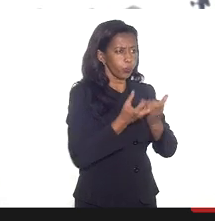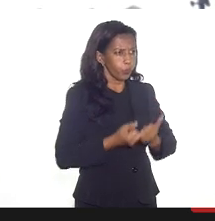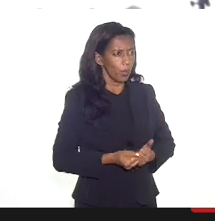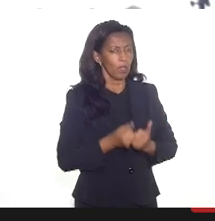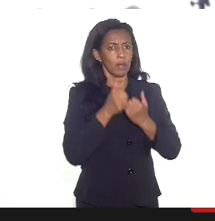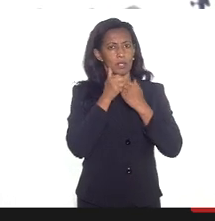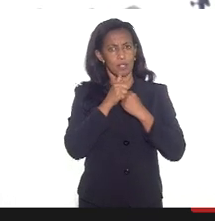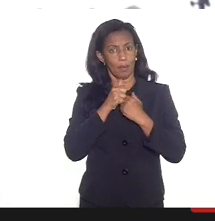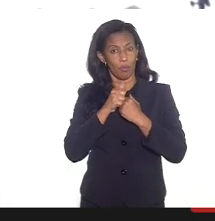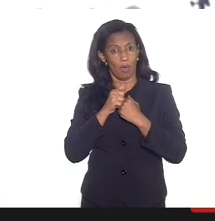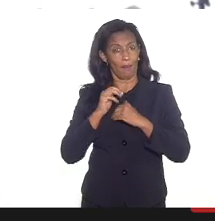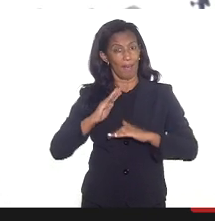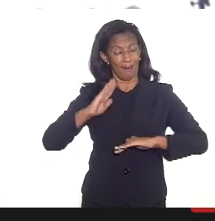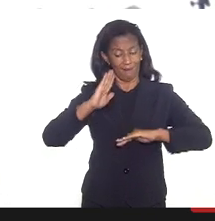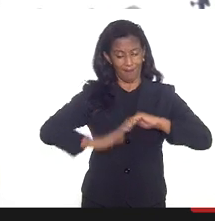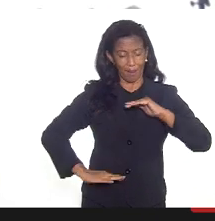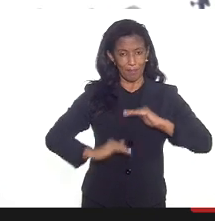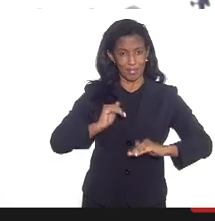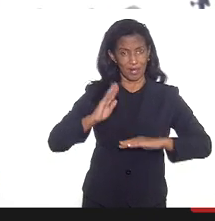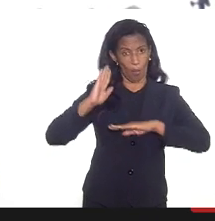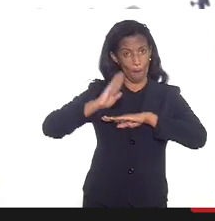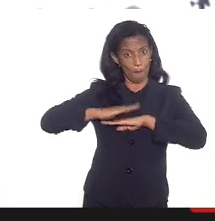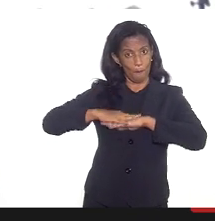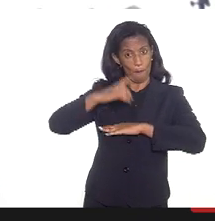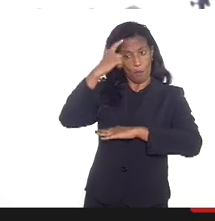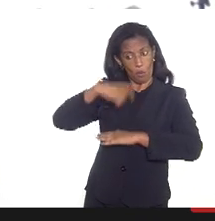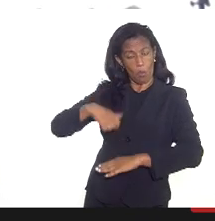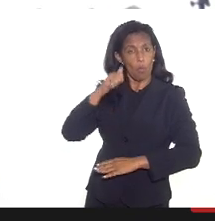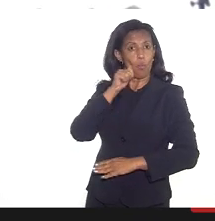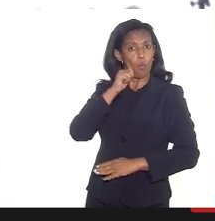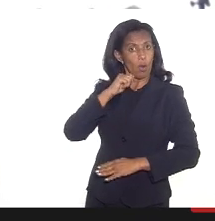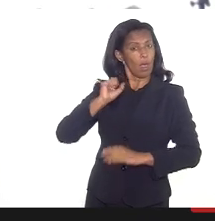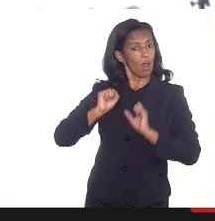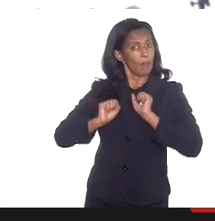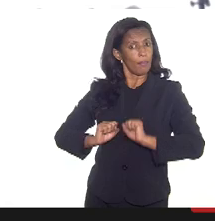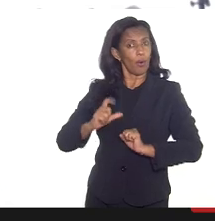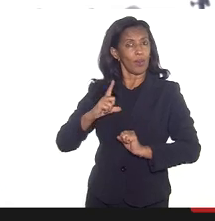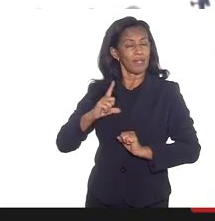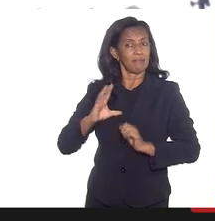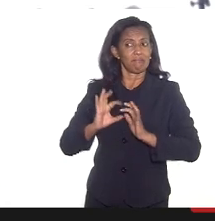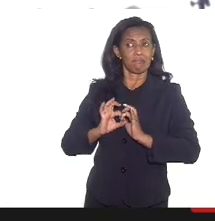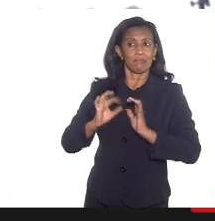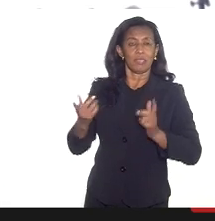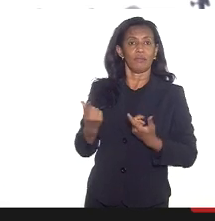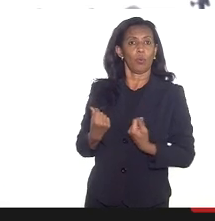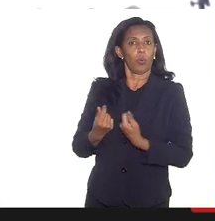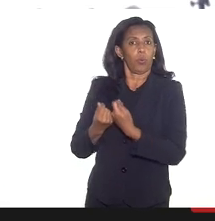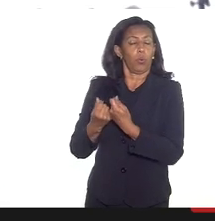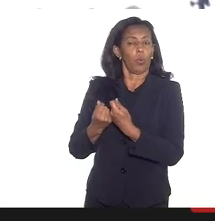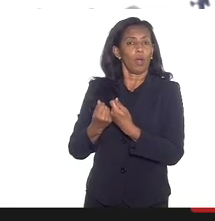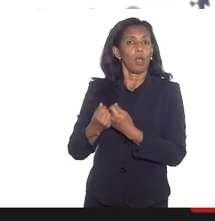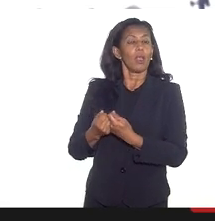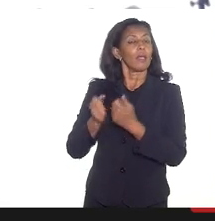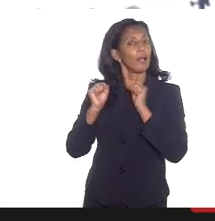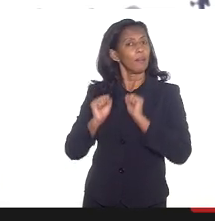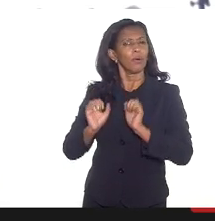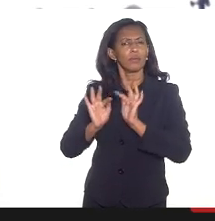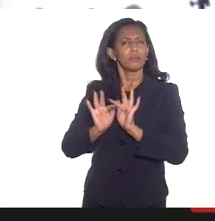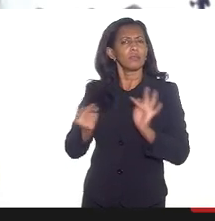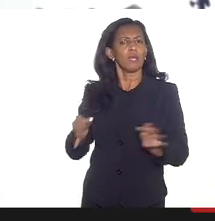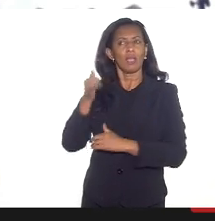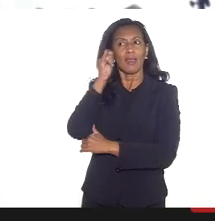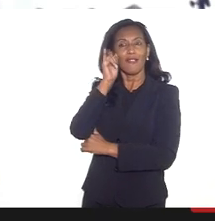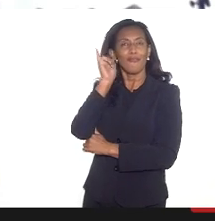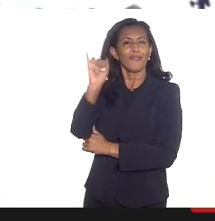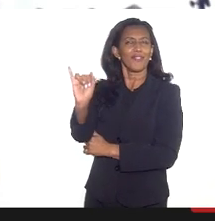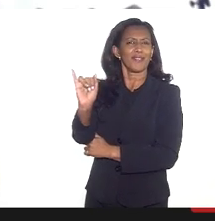mulher, mas da capacitação dessa própria mulher para que ela possa ter independência financeira, para que ela possa simplesmente